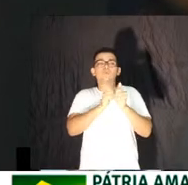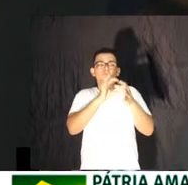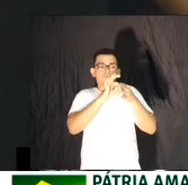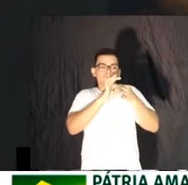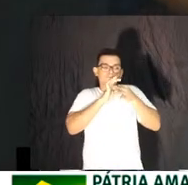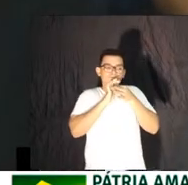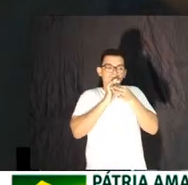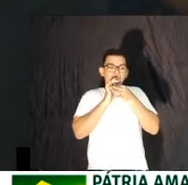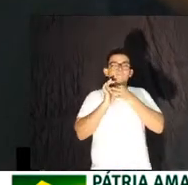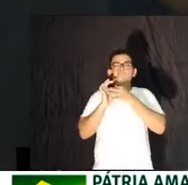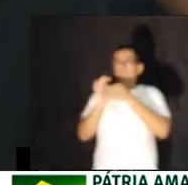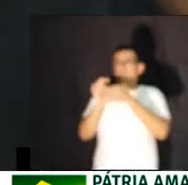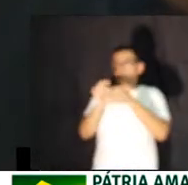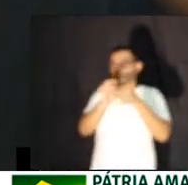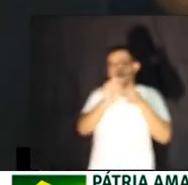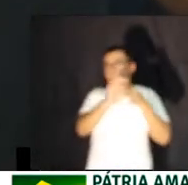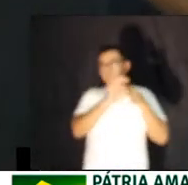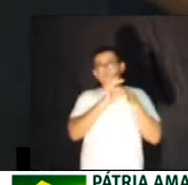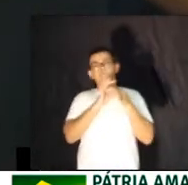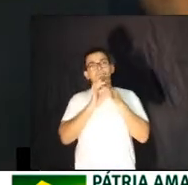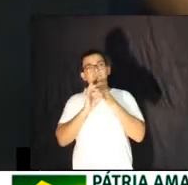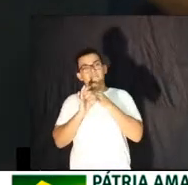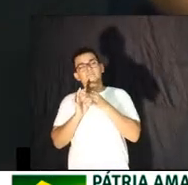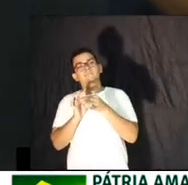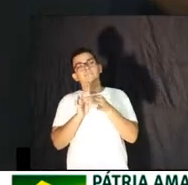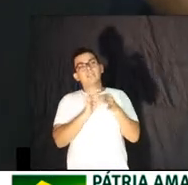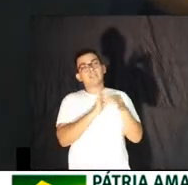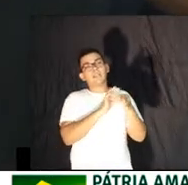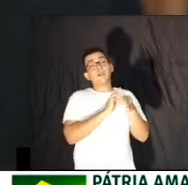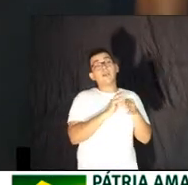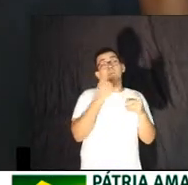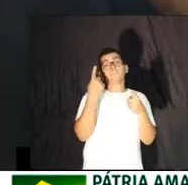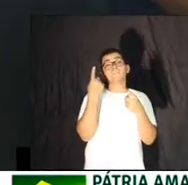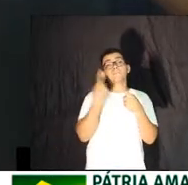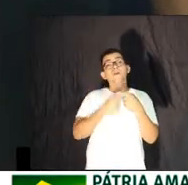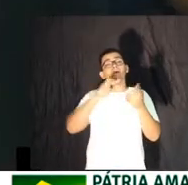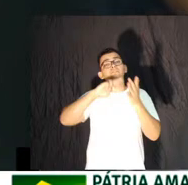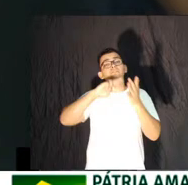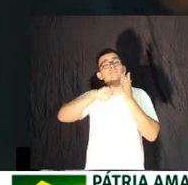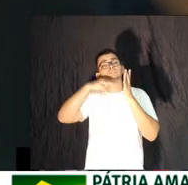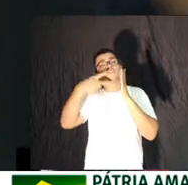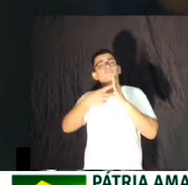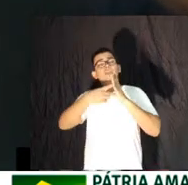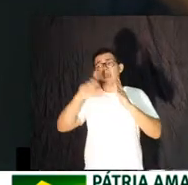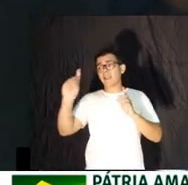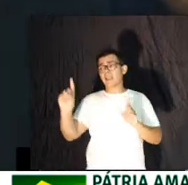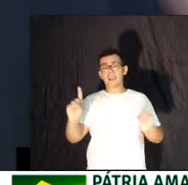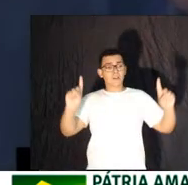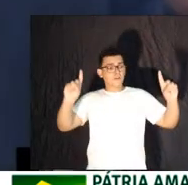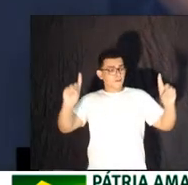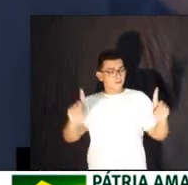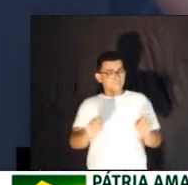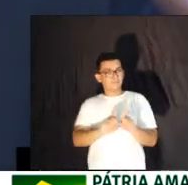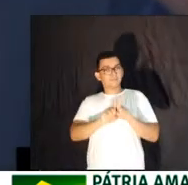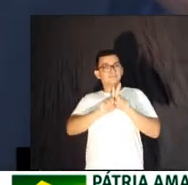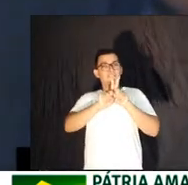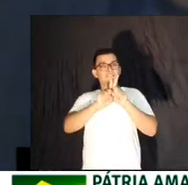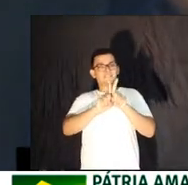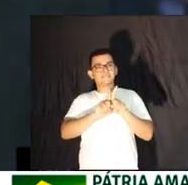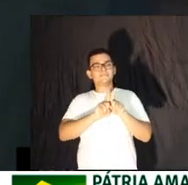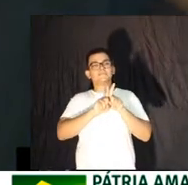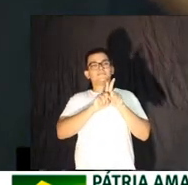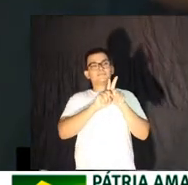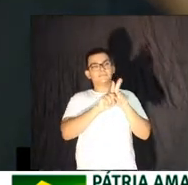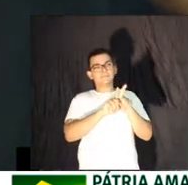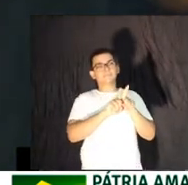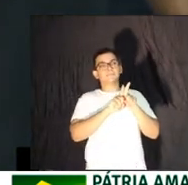facas se riscassem procurando corte. São dois corações disputando quem é o mais